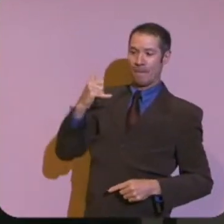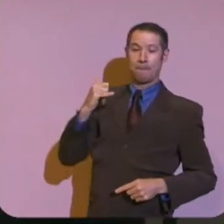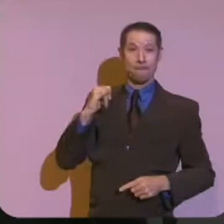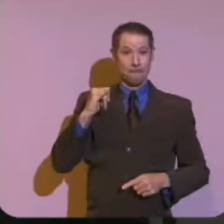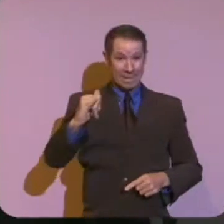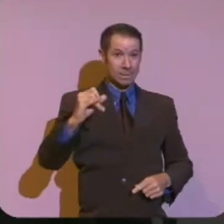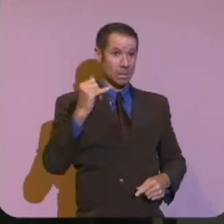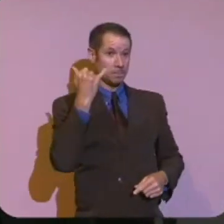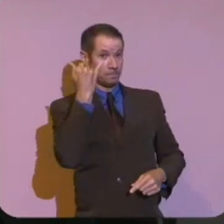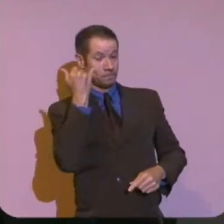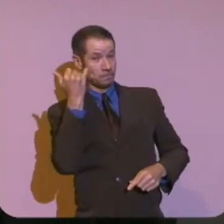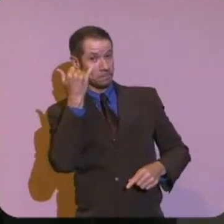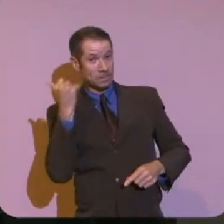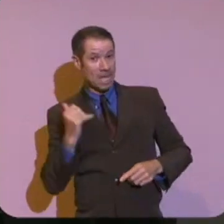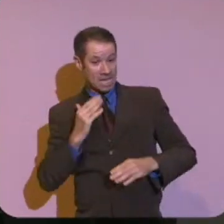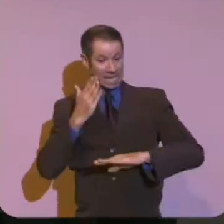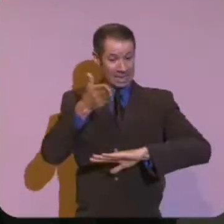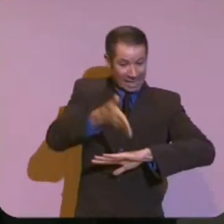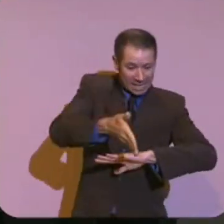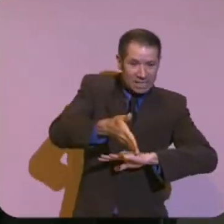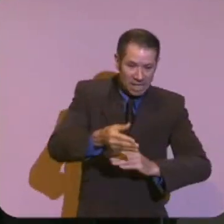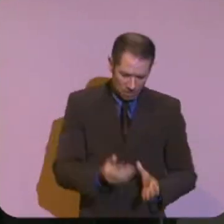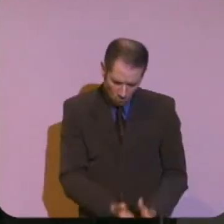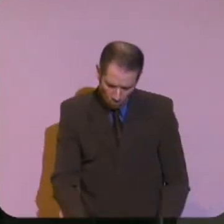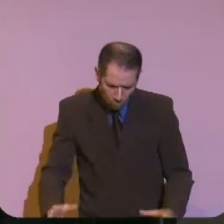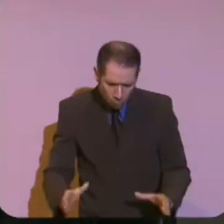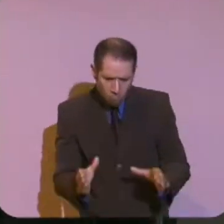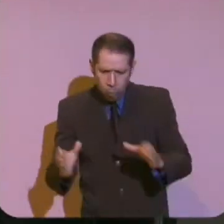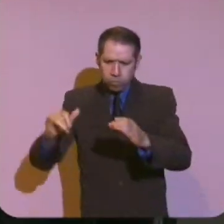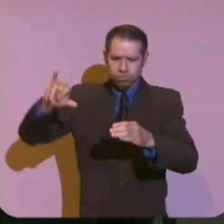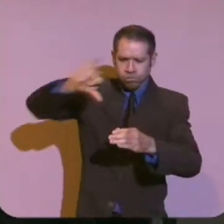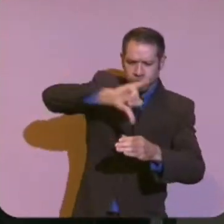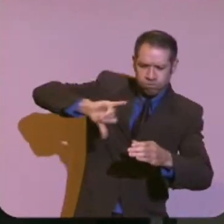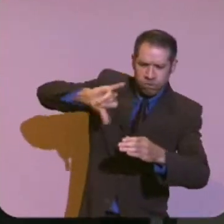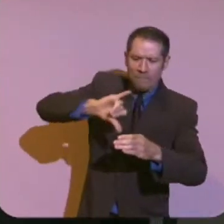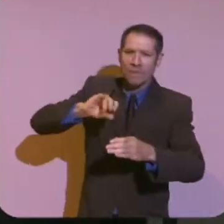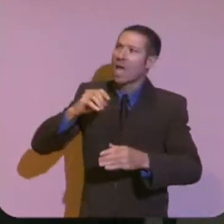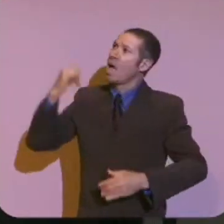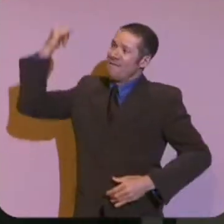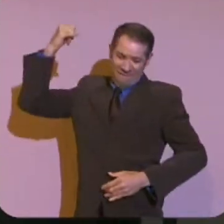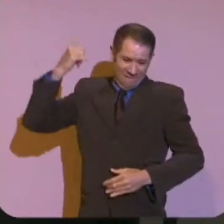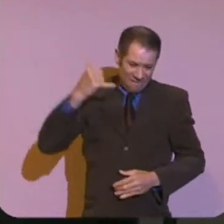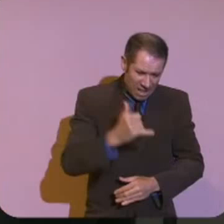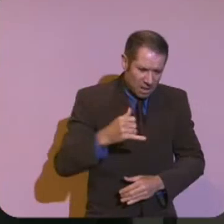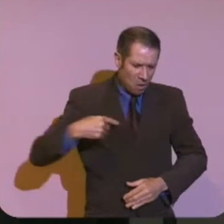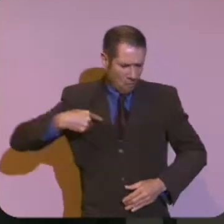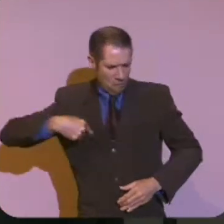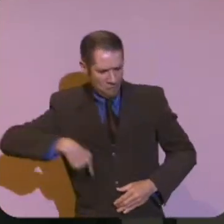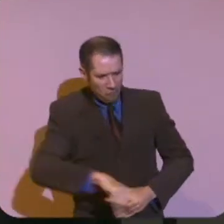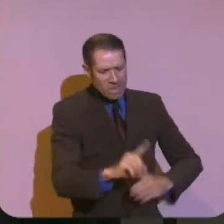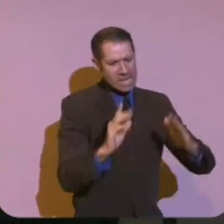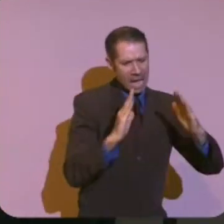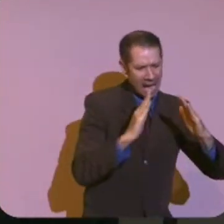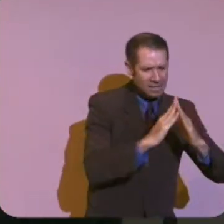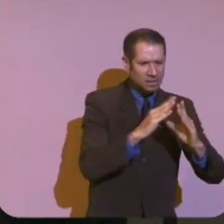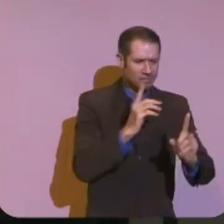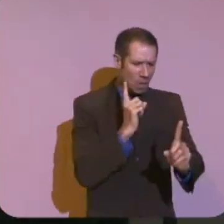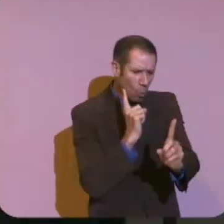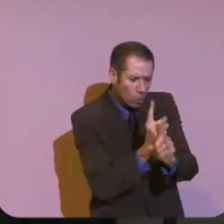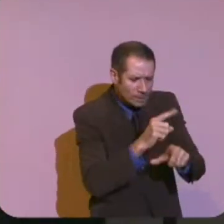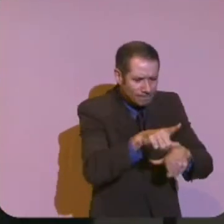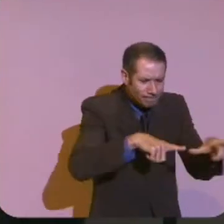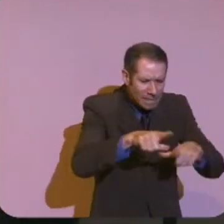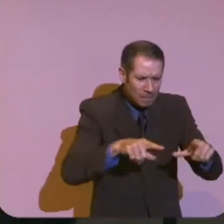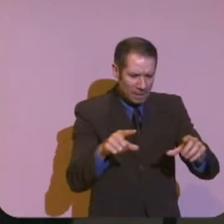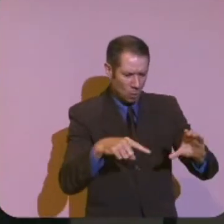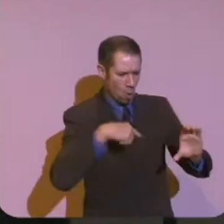Jeremias: desça até a casa do oleiro e eu lhe falarei ali. Fui à casa do oleiro e o encontrei trabalhando na